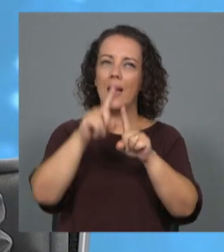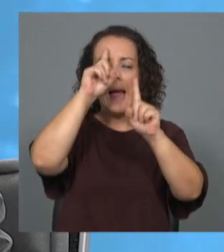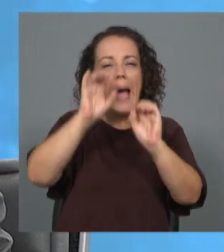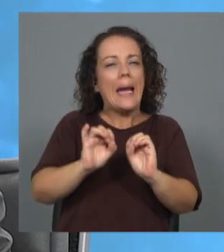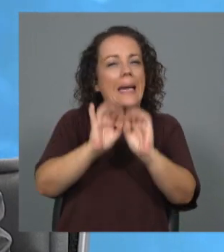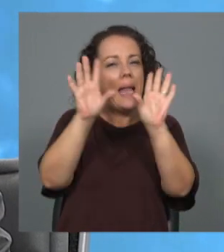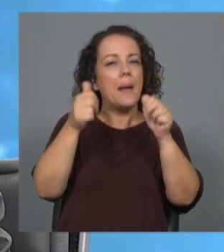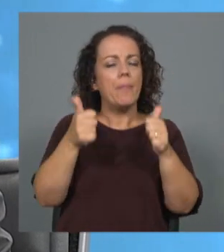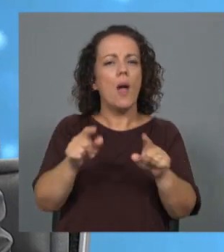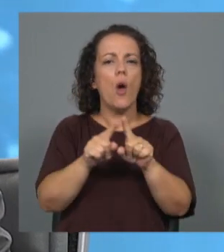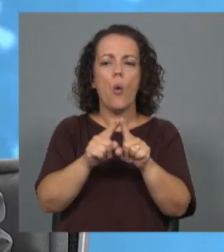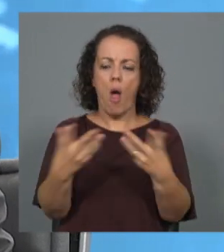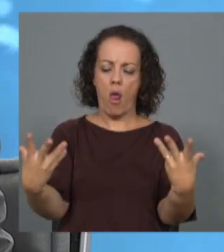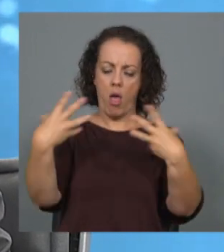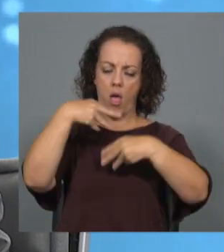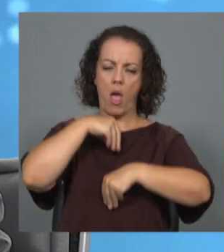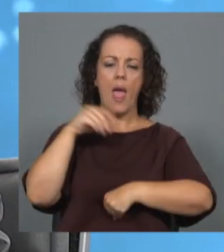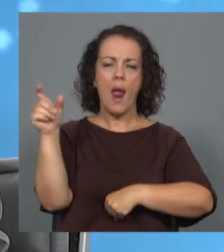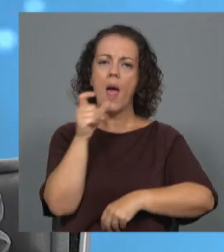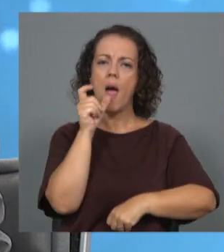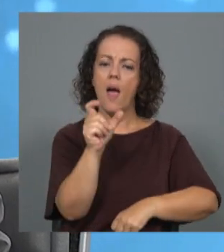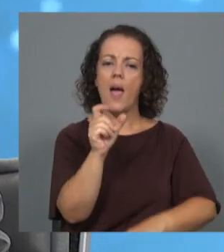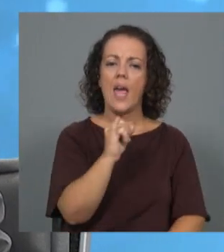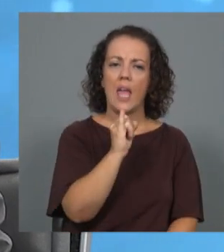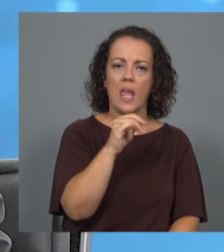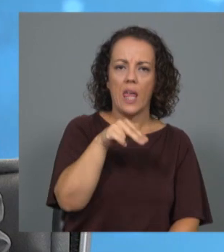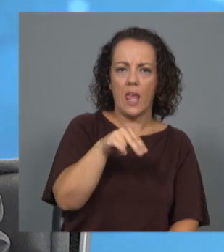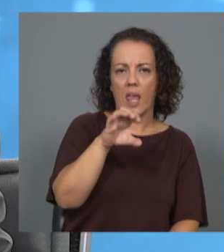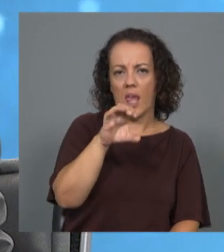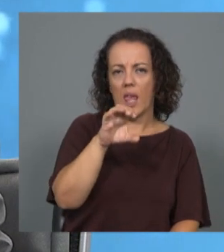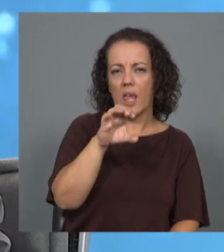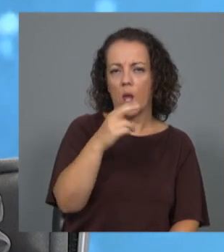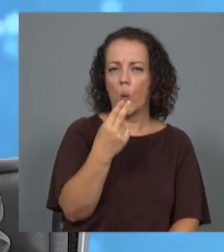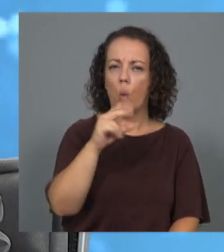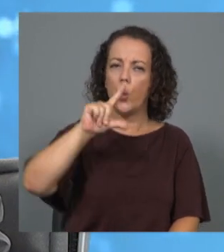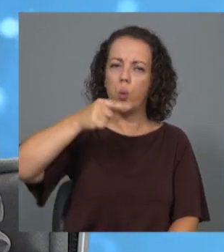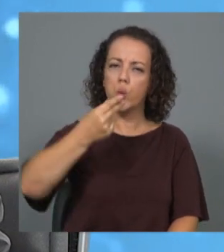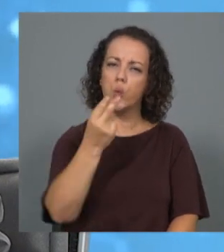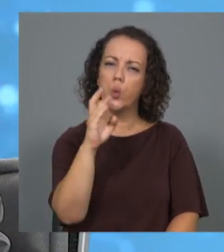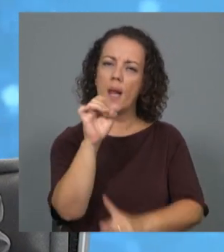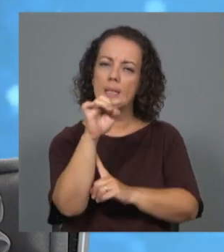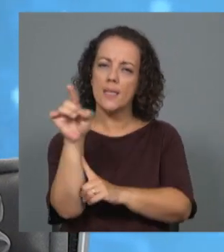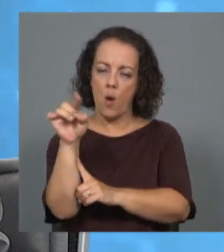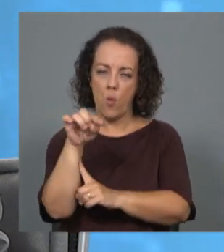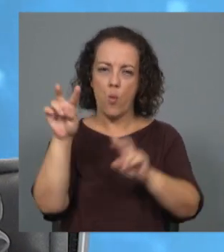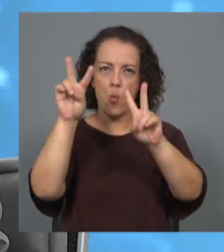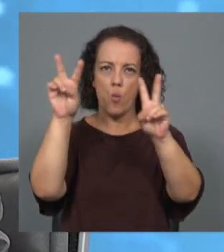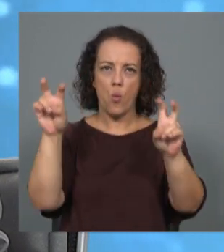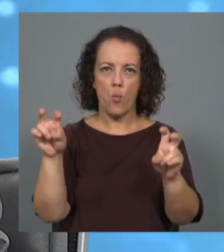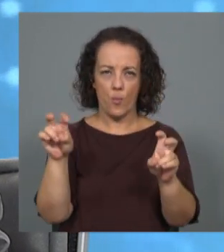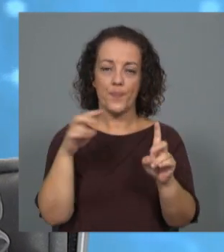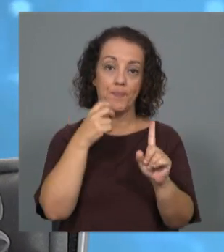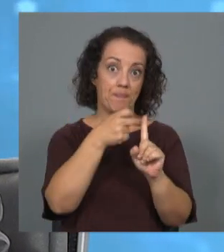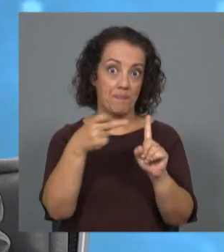que é enculturação. Eles também usam enculturation do inglês. Mas há um termo que é bunkanai